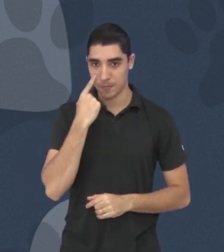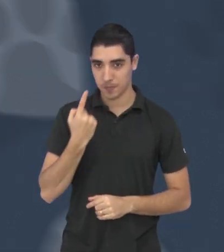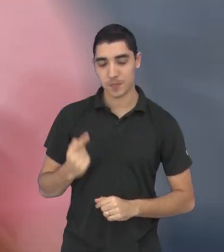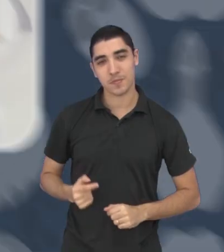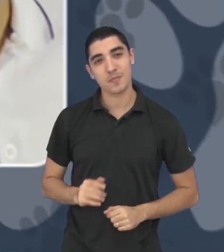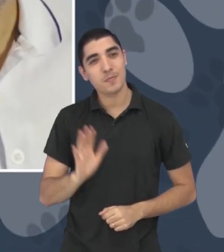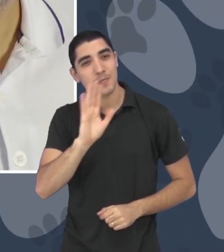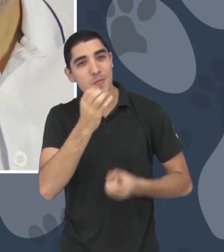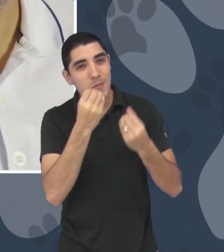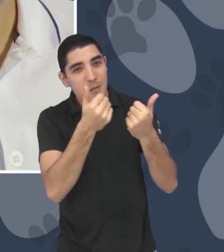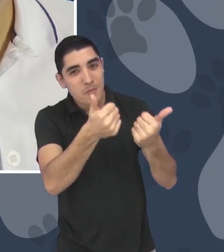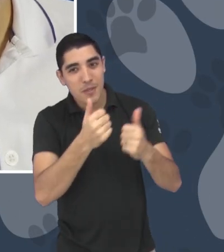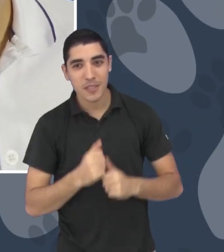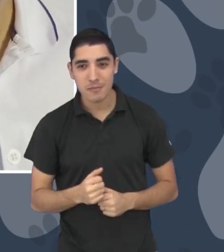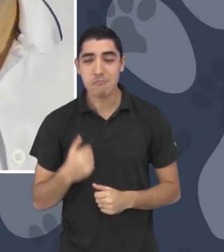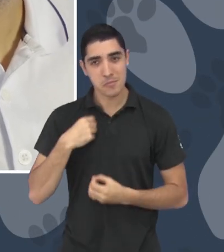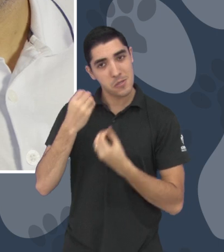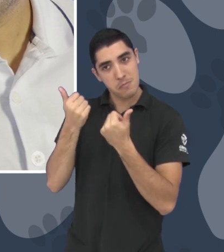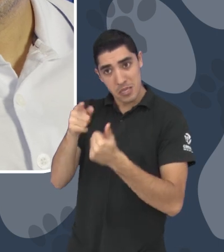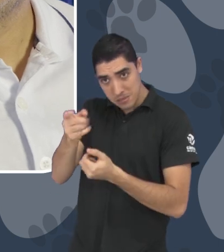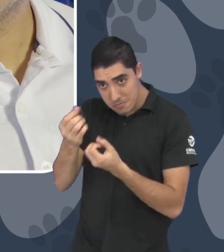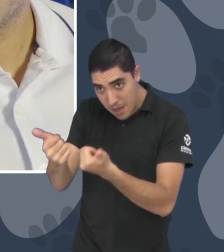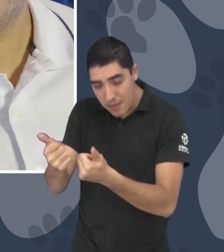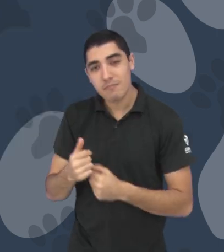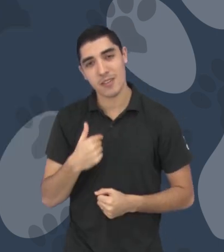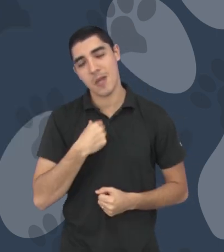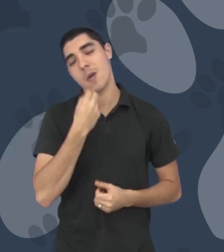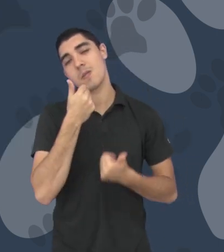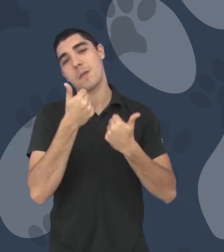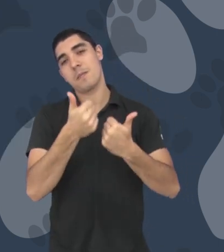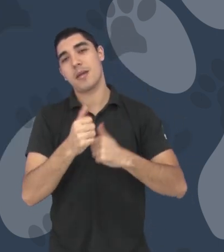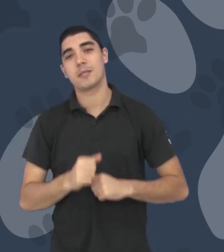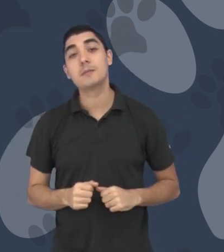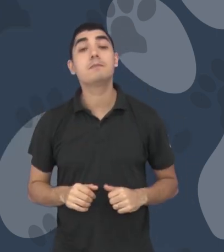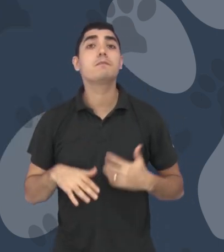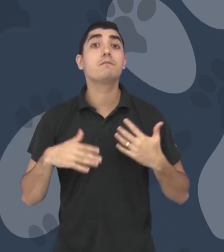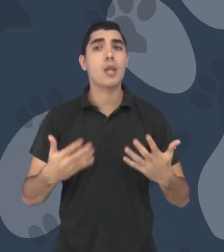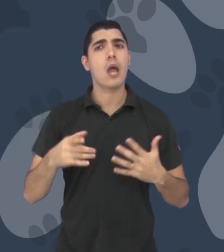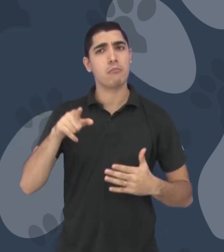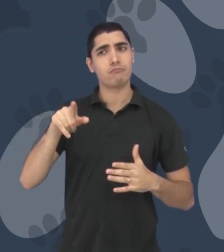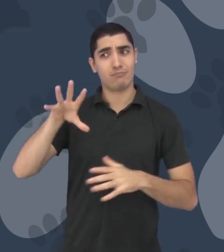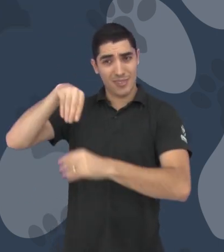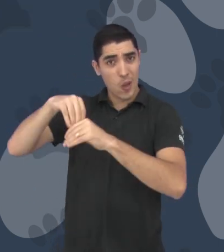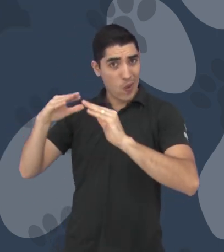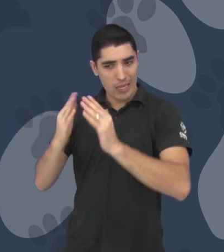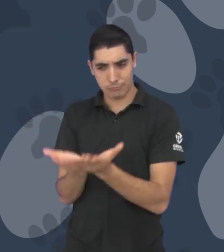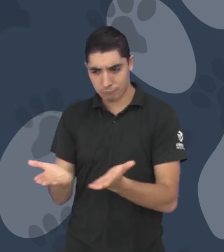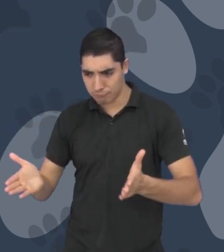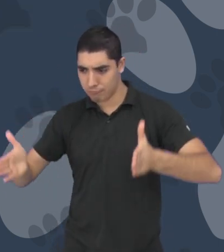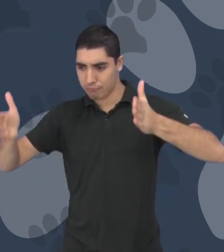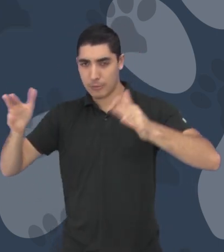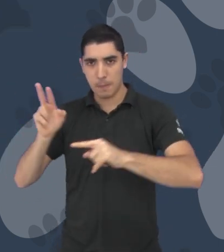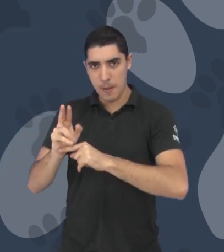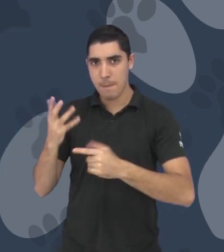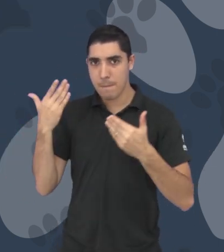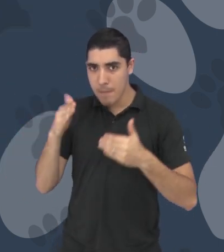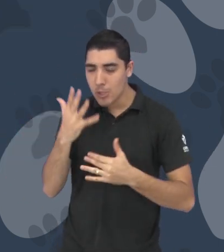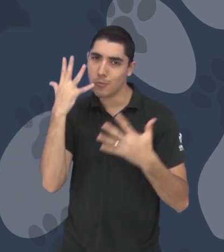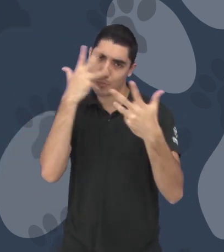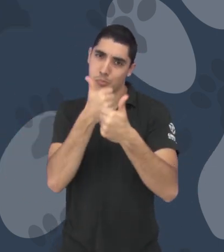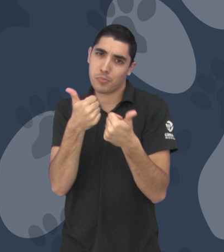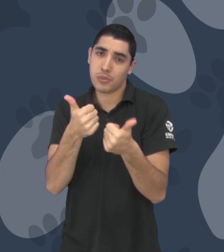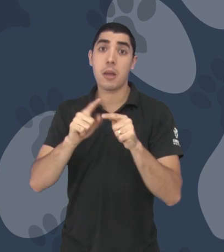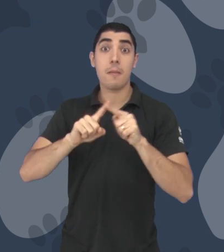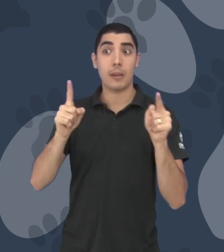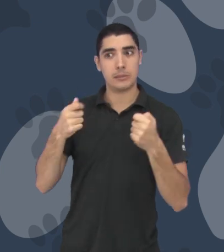ele. Fala, David, tudo certo? Tudo bem, com você? Tudo bem também. Cara, ter um aquário em casa é super bonito, mas tem que tomar